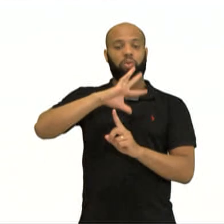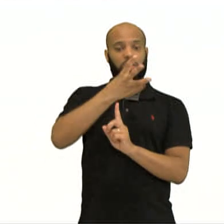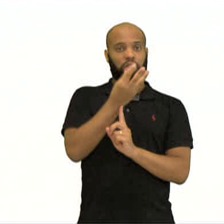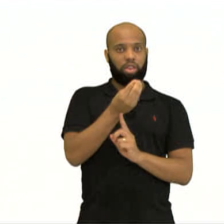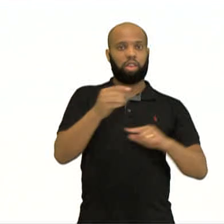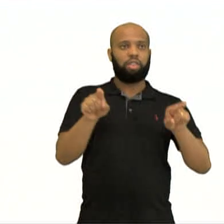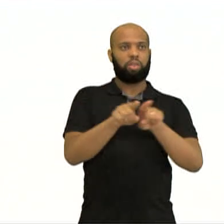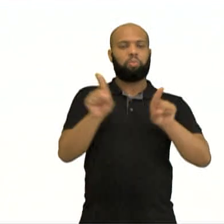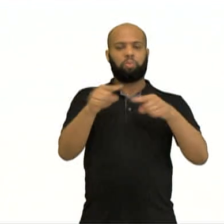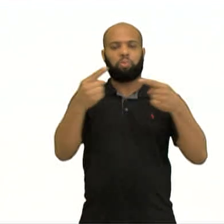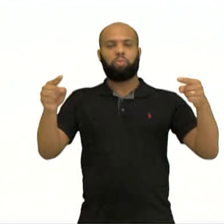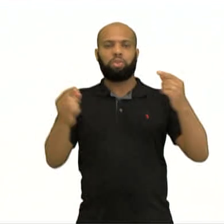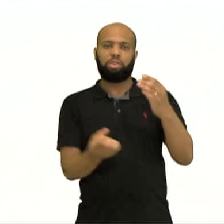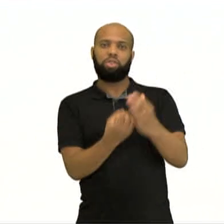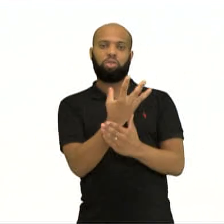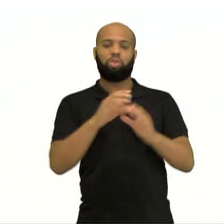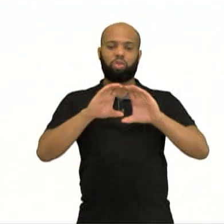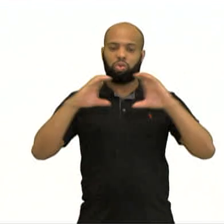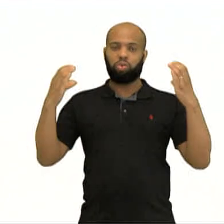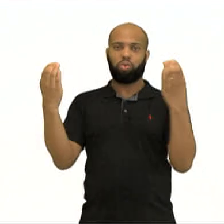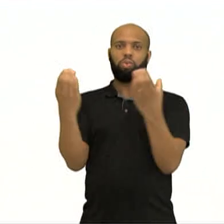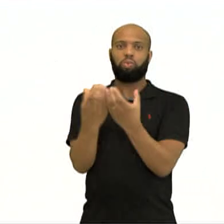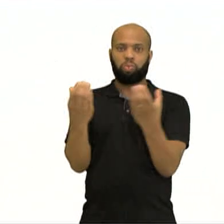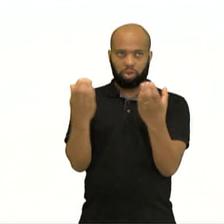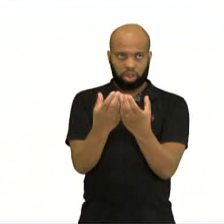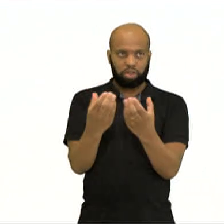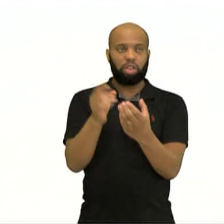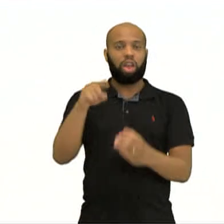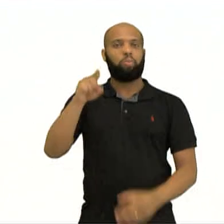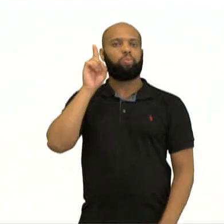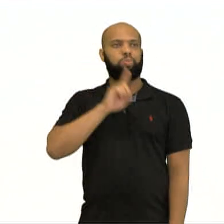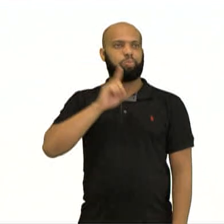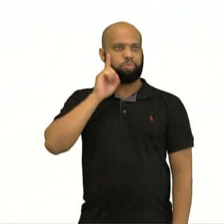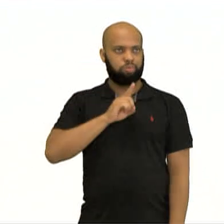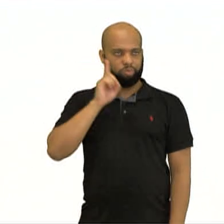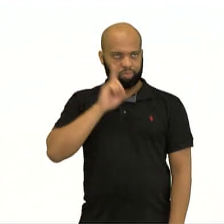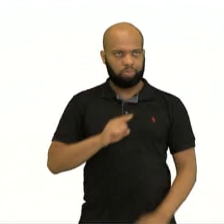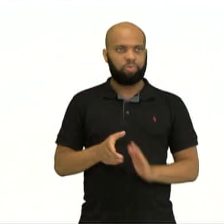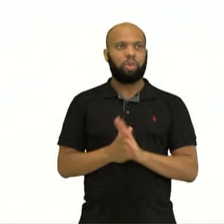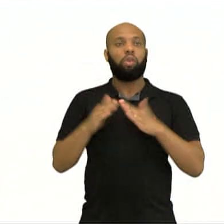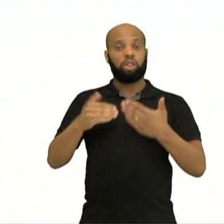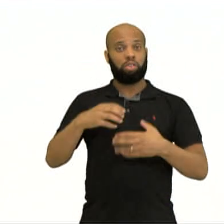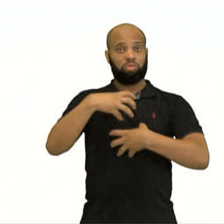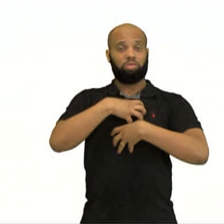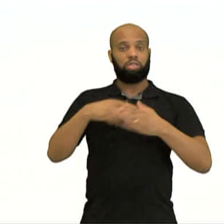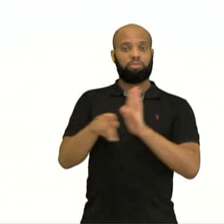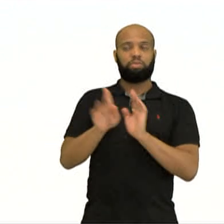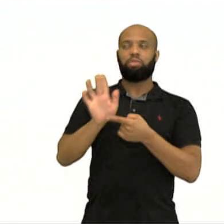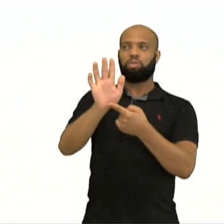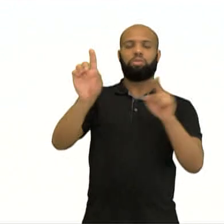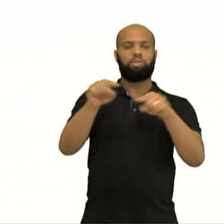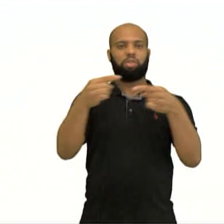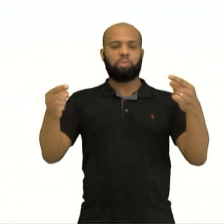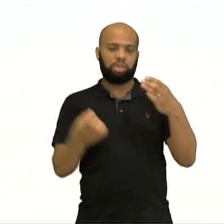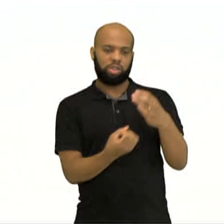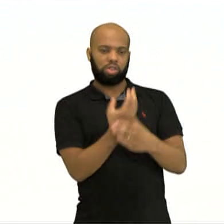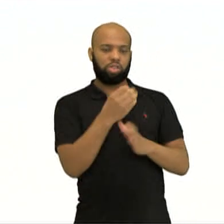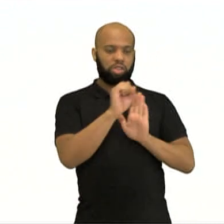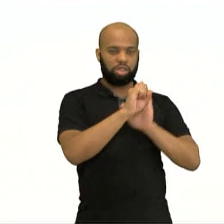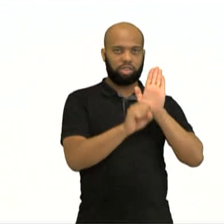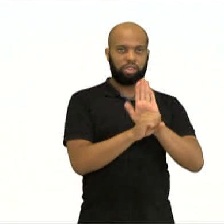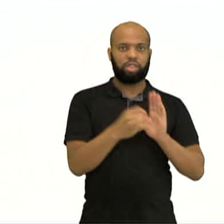artístico-musical originária de comunidades de Nova Orleans, nos Estados Unidos. Tal manifestação teria surgido por volta do